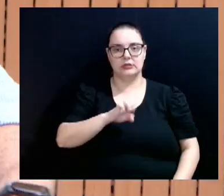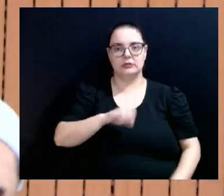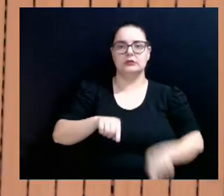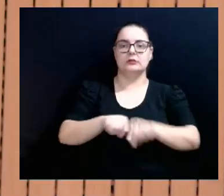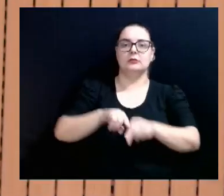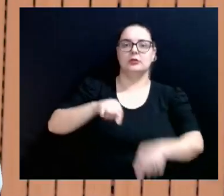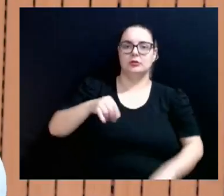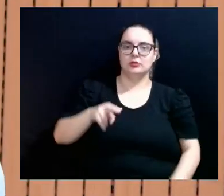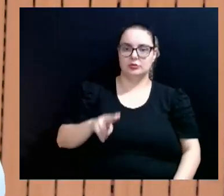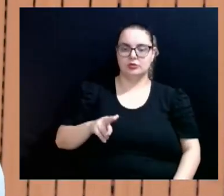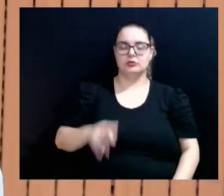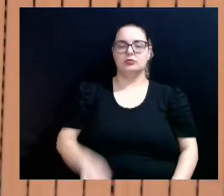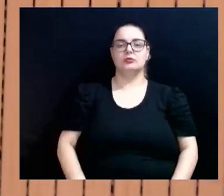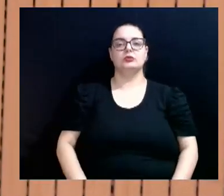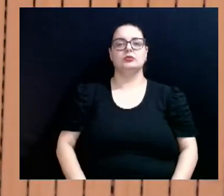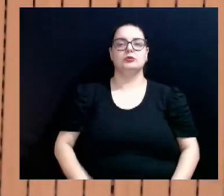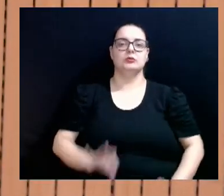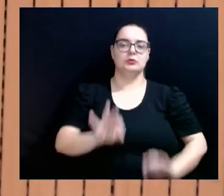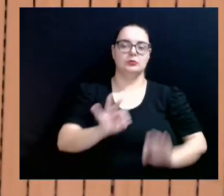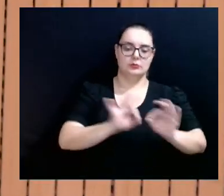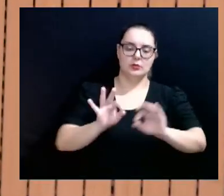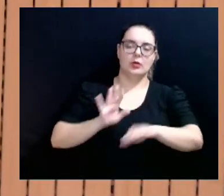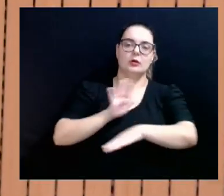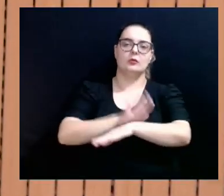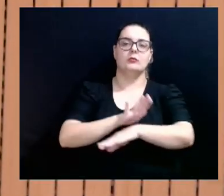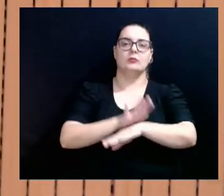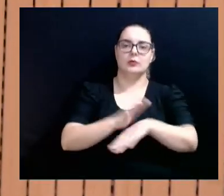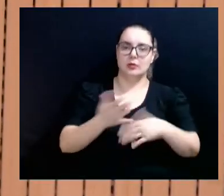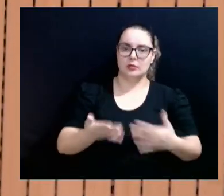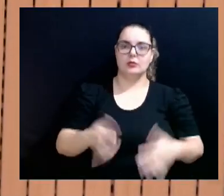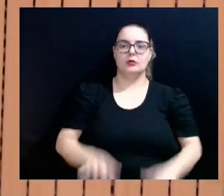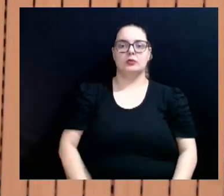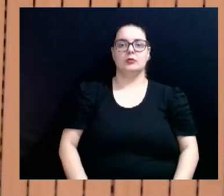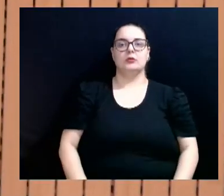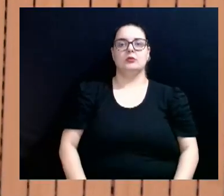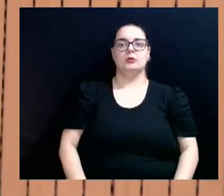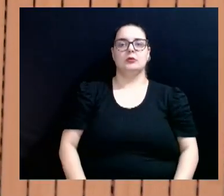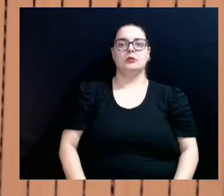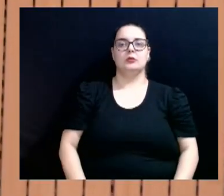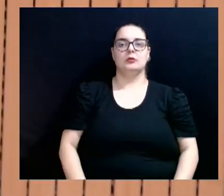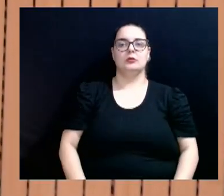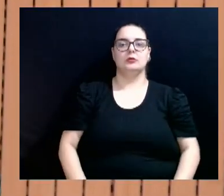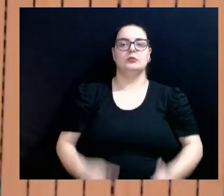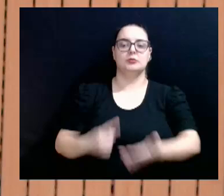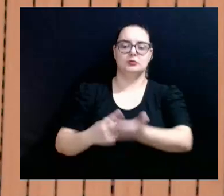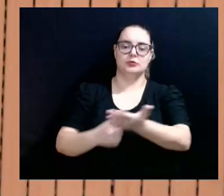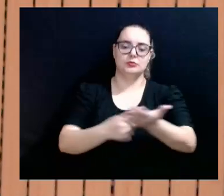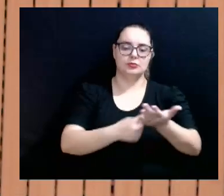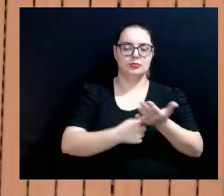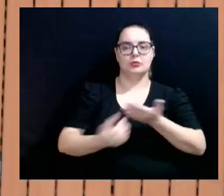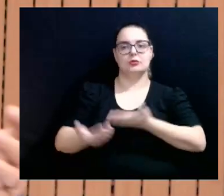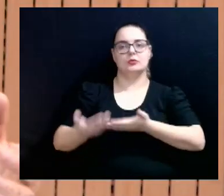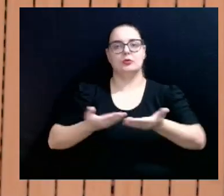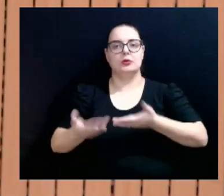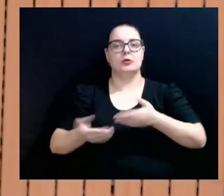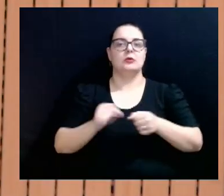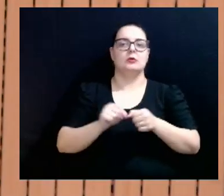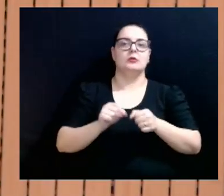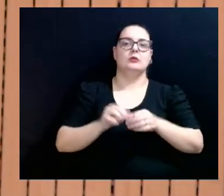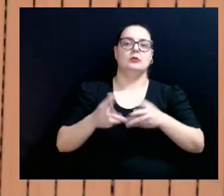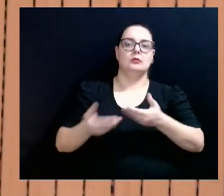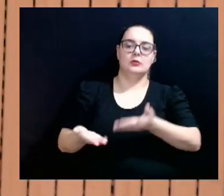na elaboração, na disponibilidade de estar fazendo todas as tratativas para que